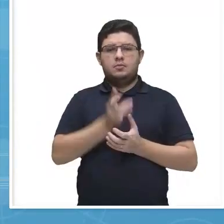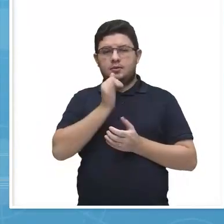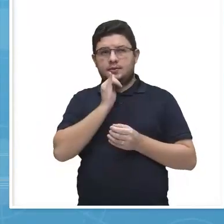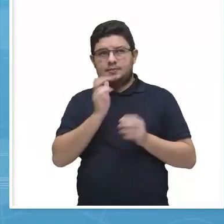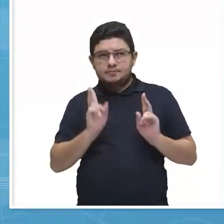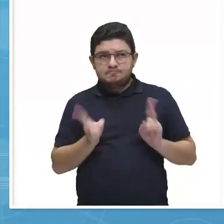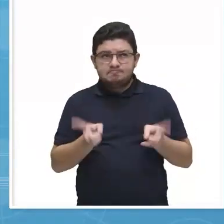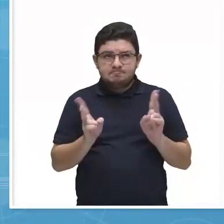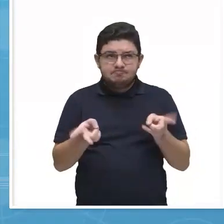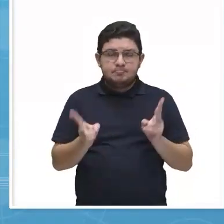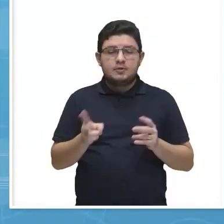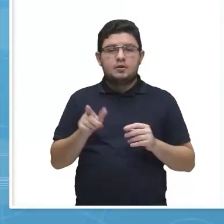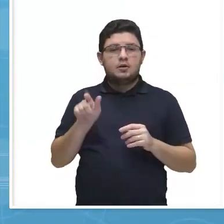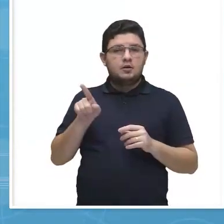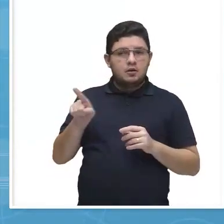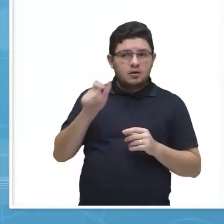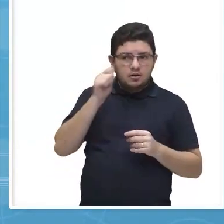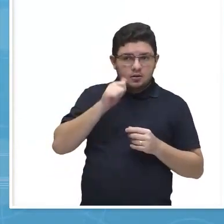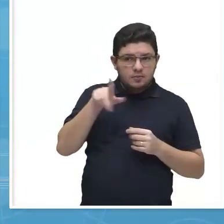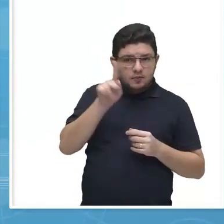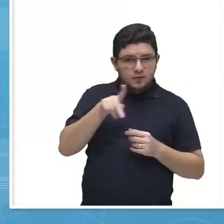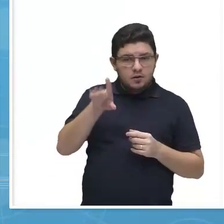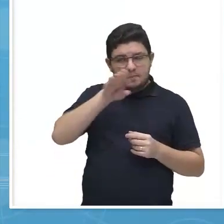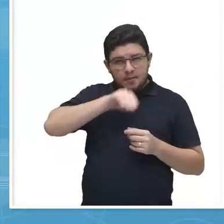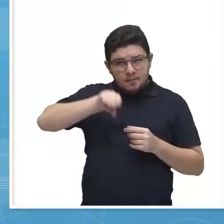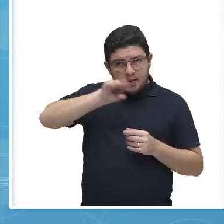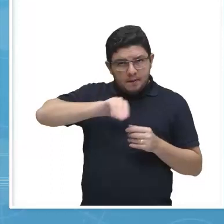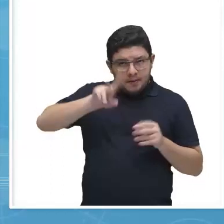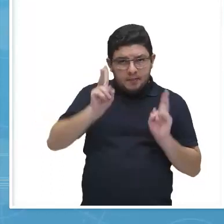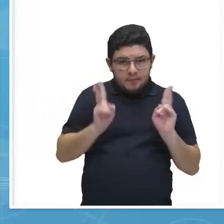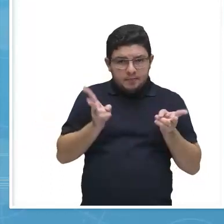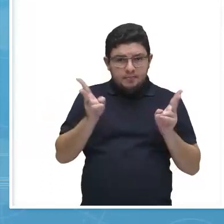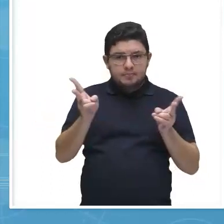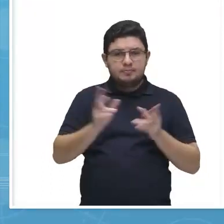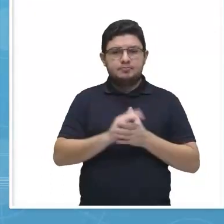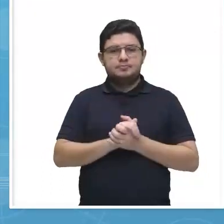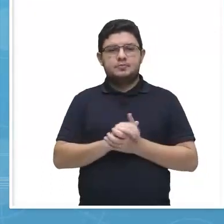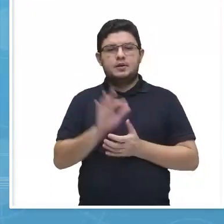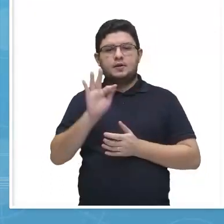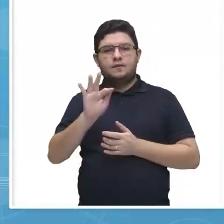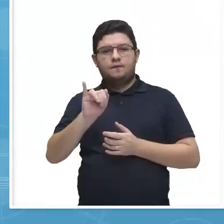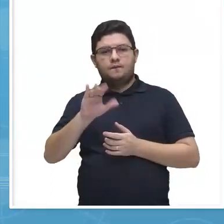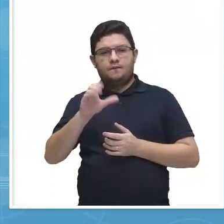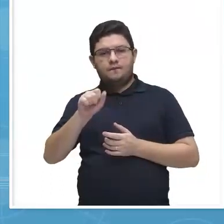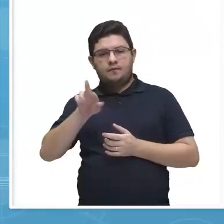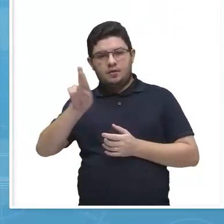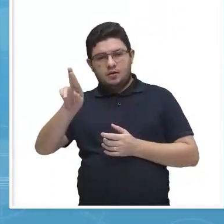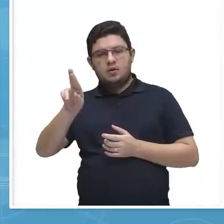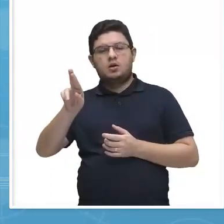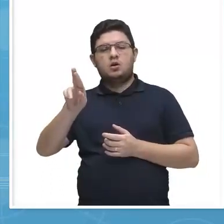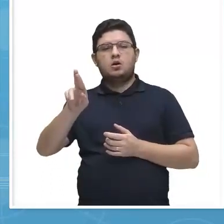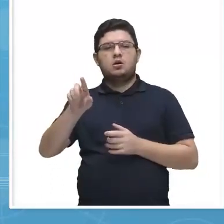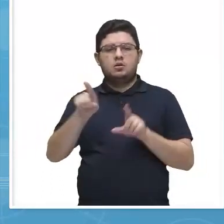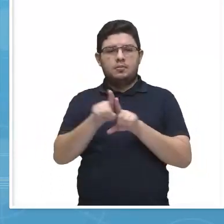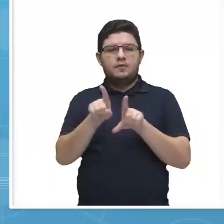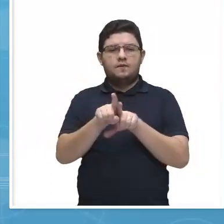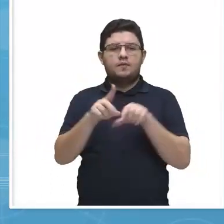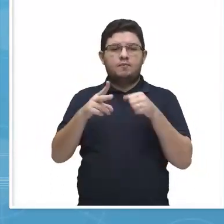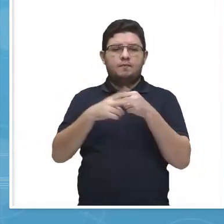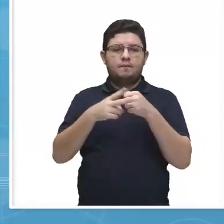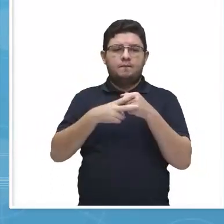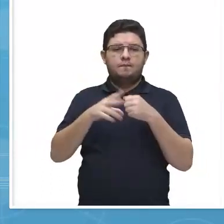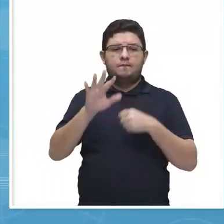continua falando. O verbo ficar, né? Mas ficar não no sentido de permanecer em algum lugar.